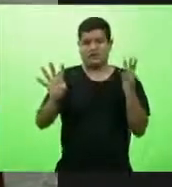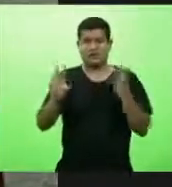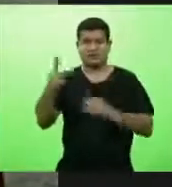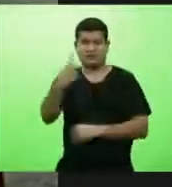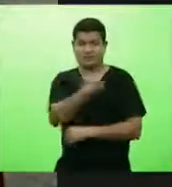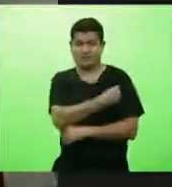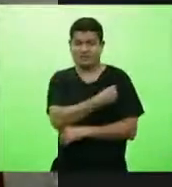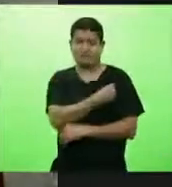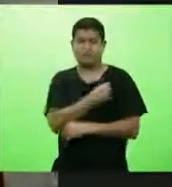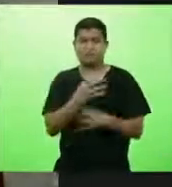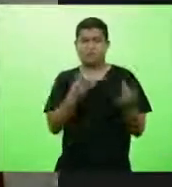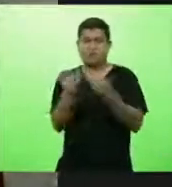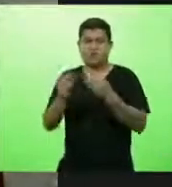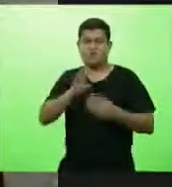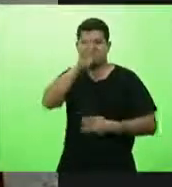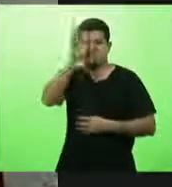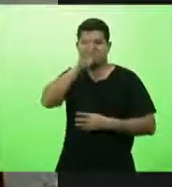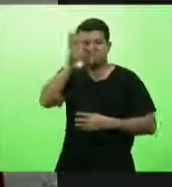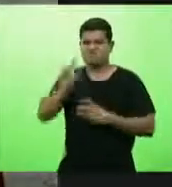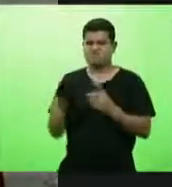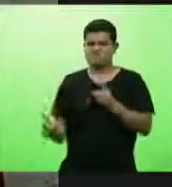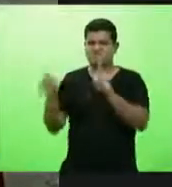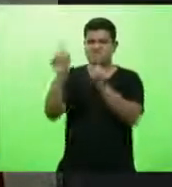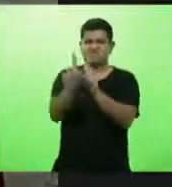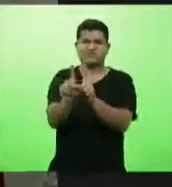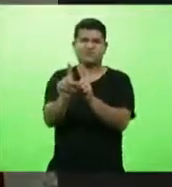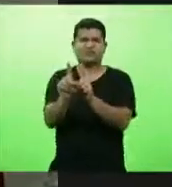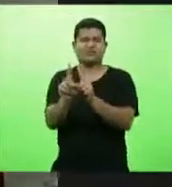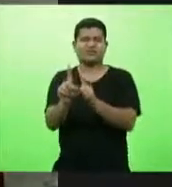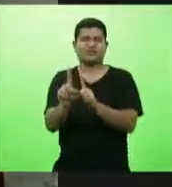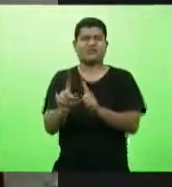denúncias graves do tal fura-fila, né,